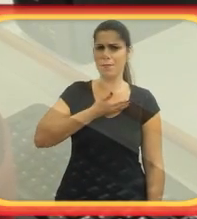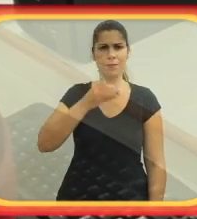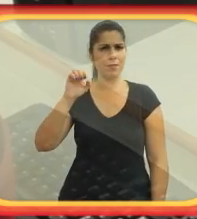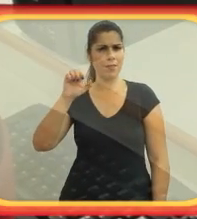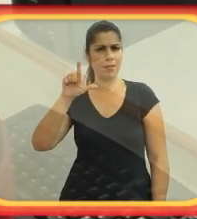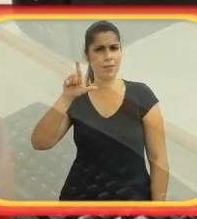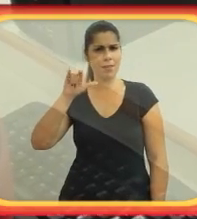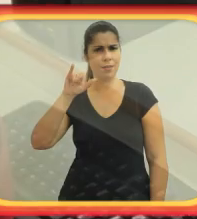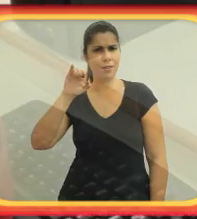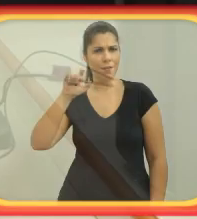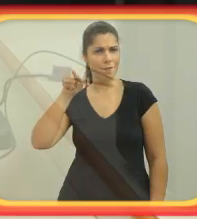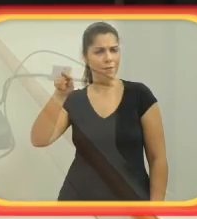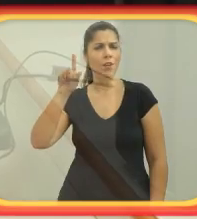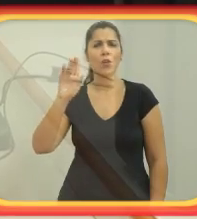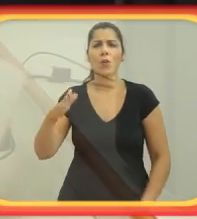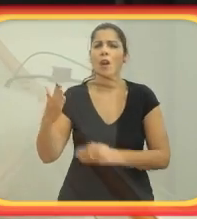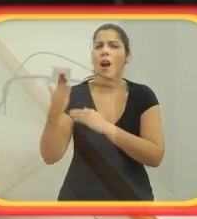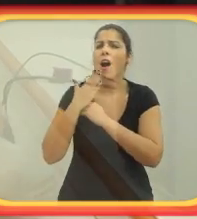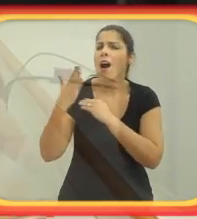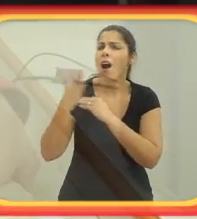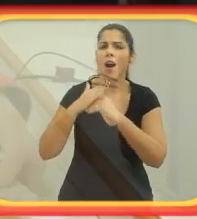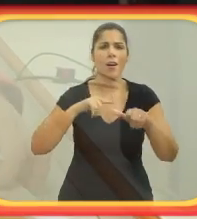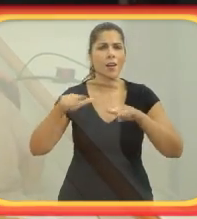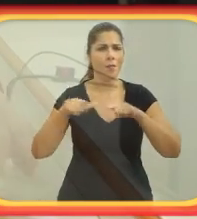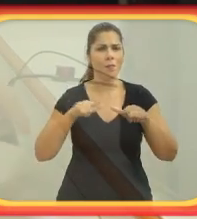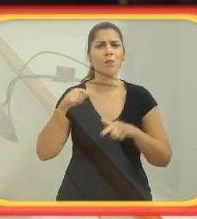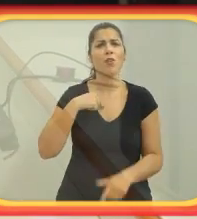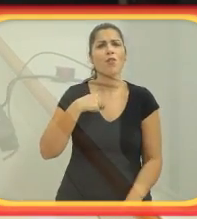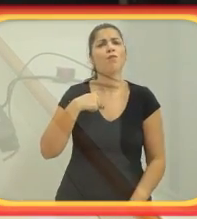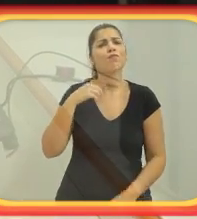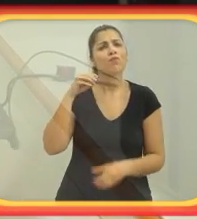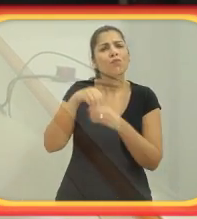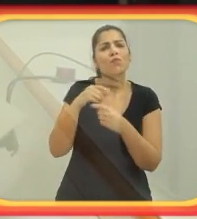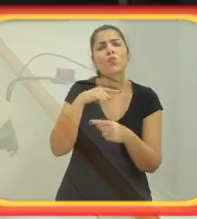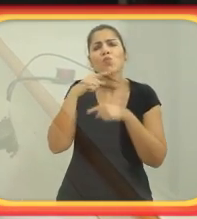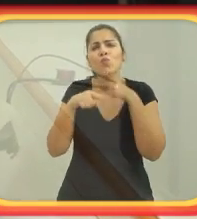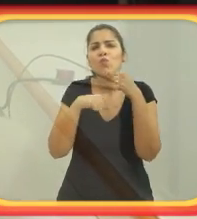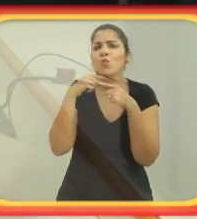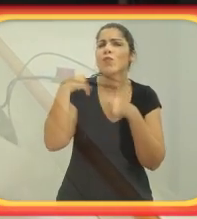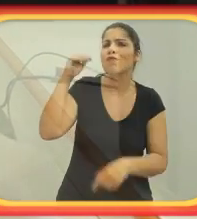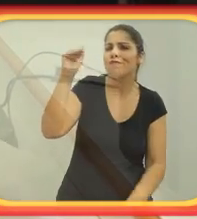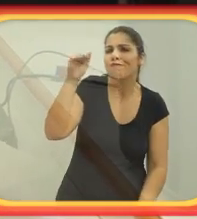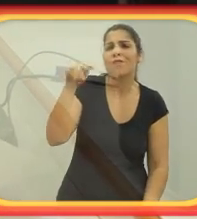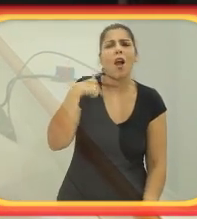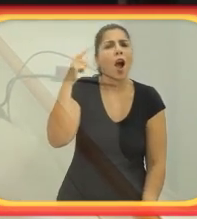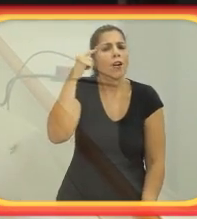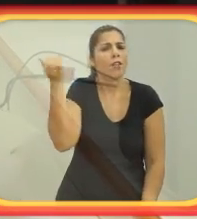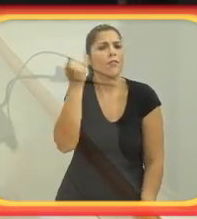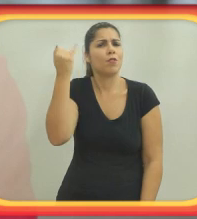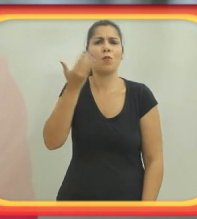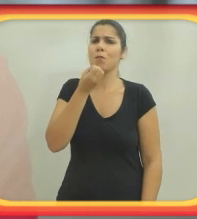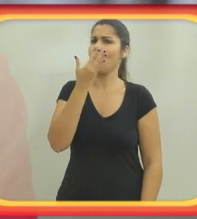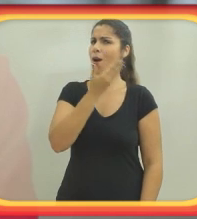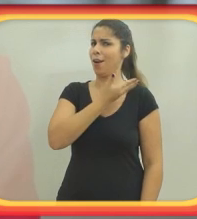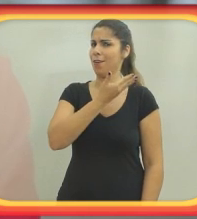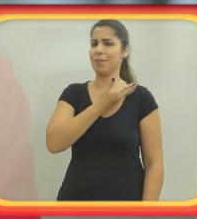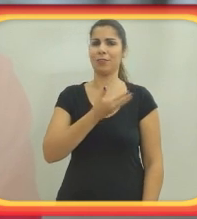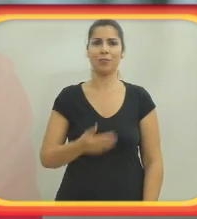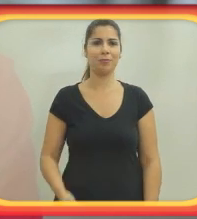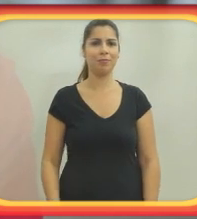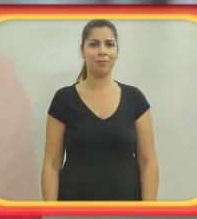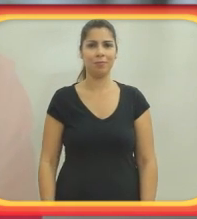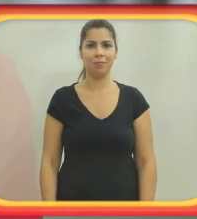Bom, o Eliel é meu amigo meu, ele está me ajudando aos trabalhos, e eu estou tirando dúvidas. Quer dizer,